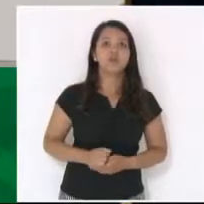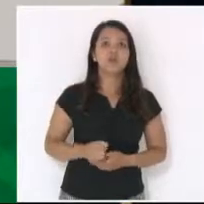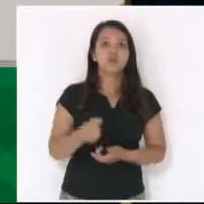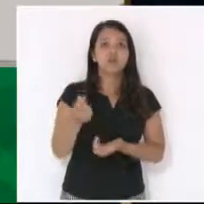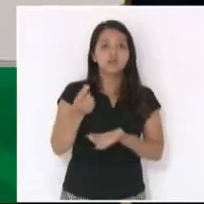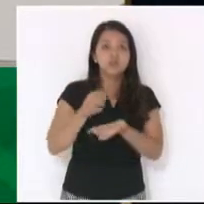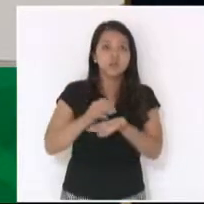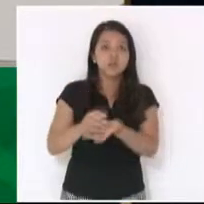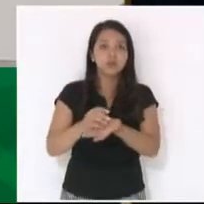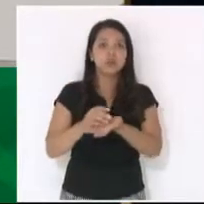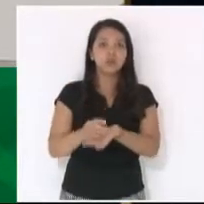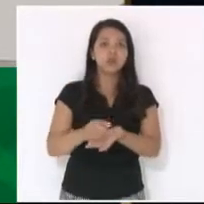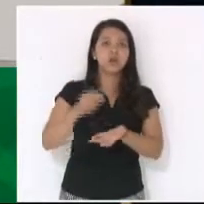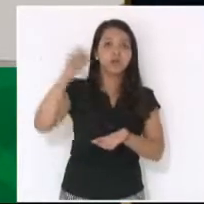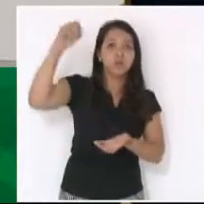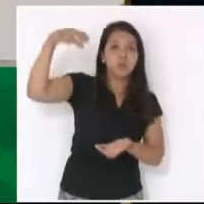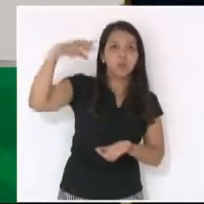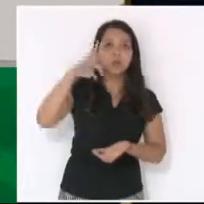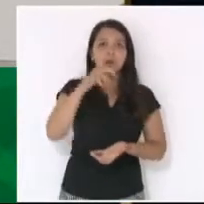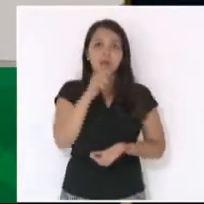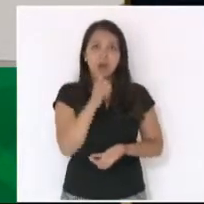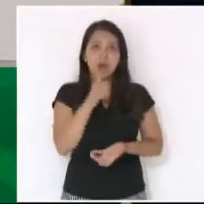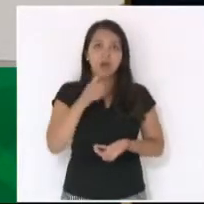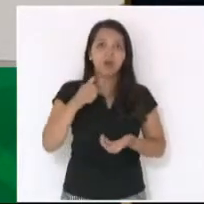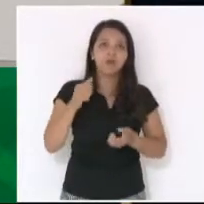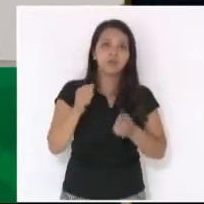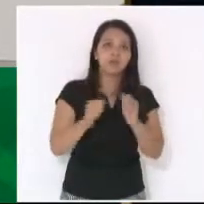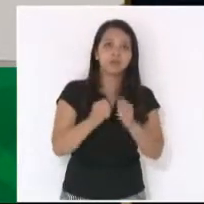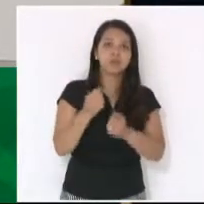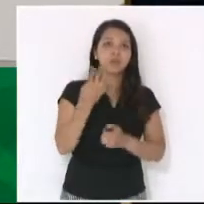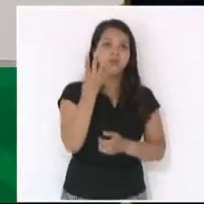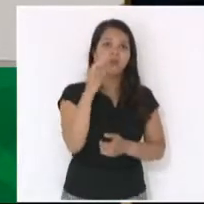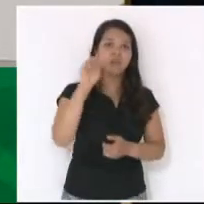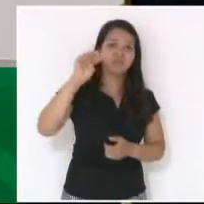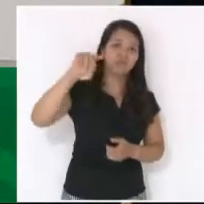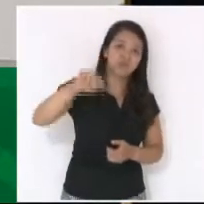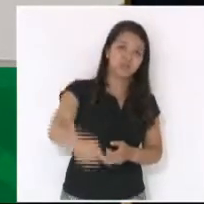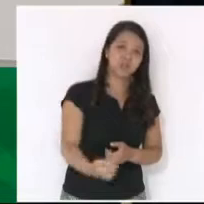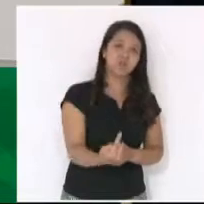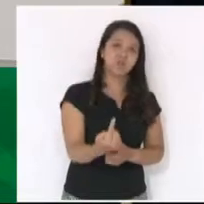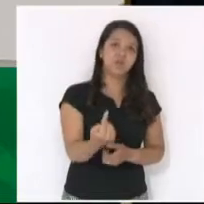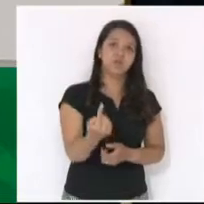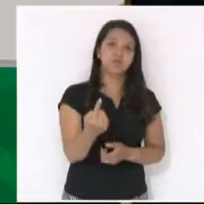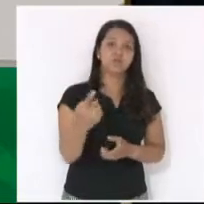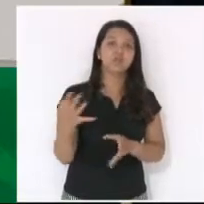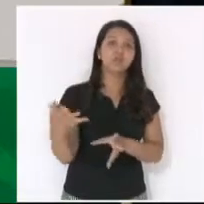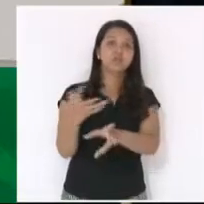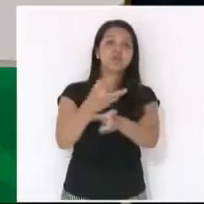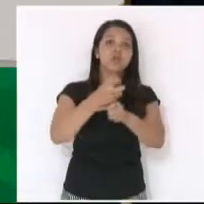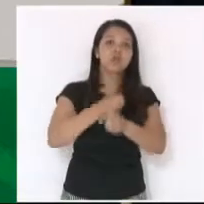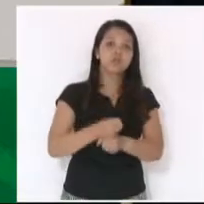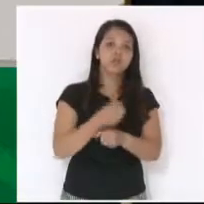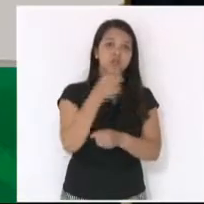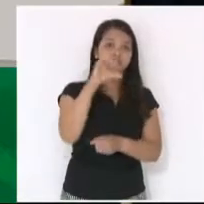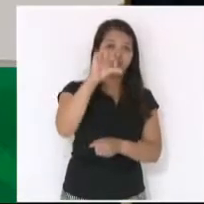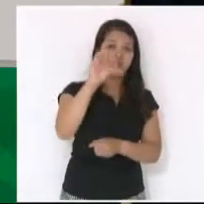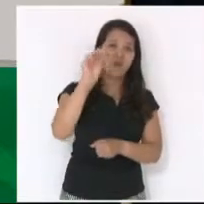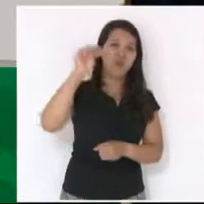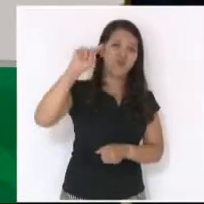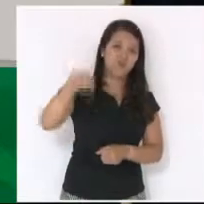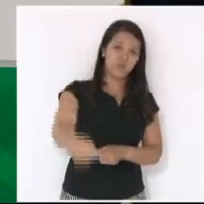manutenção luz água 4 milhões Oi Total 9